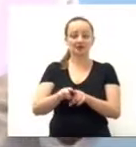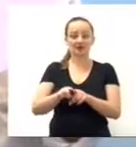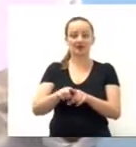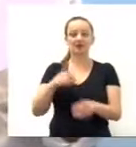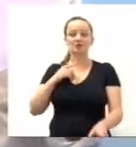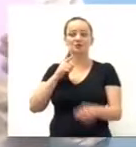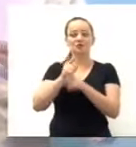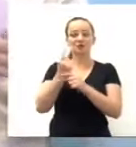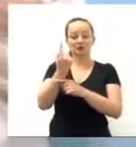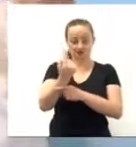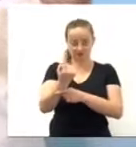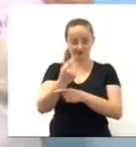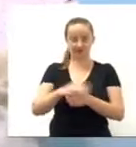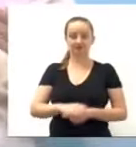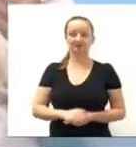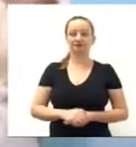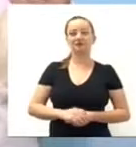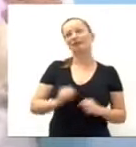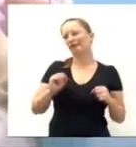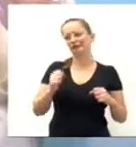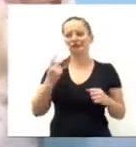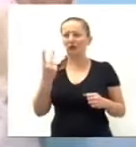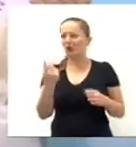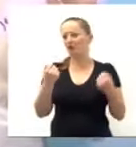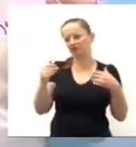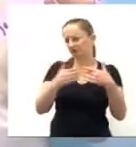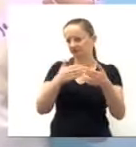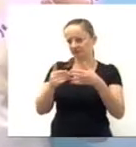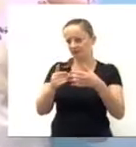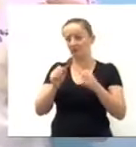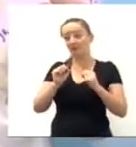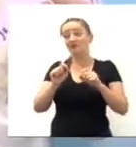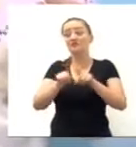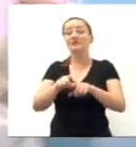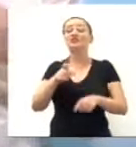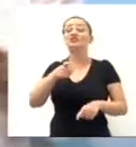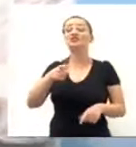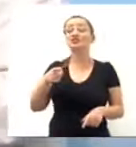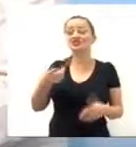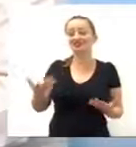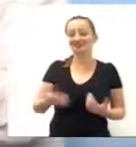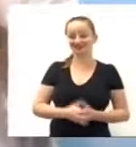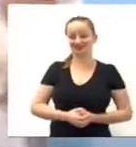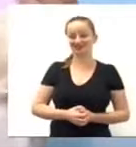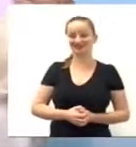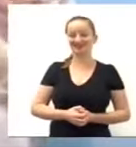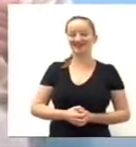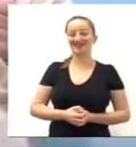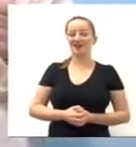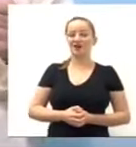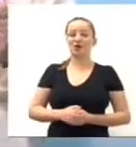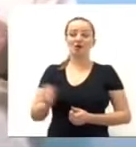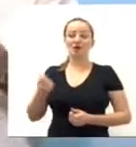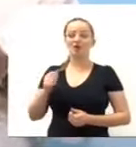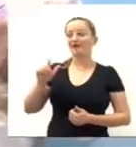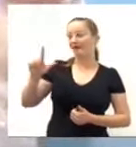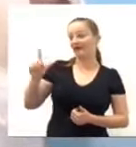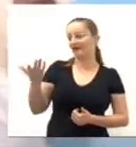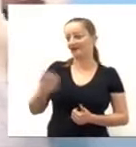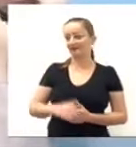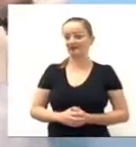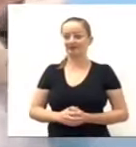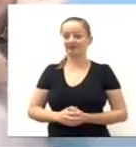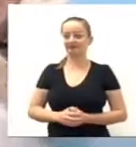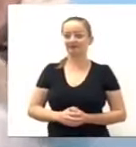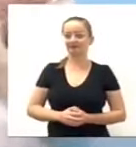escolhi uma medida. Poderia ser 2, poderia ser... mas poderia ser X, né? Imagina, ou então lado, L. Então, poderia ser L,